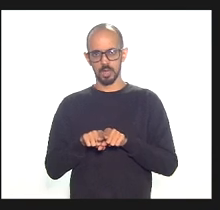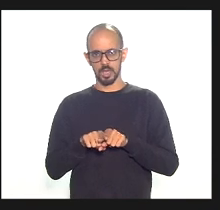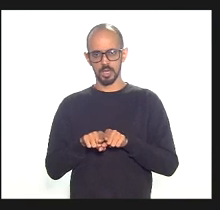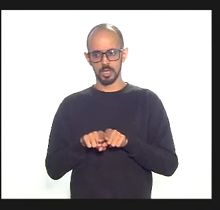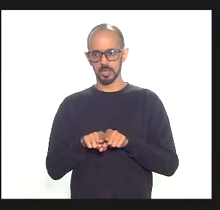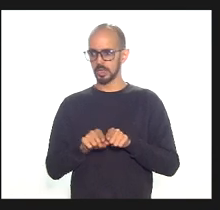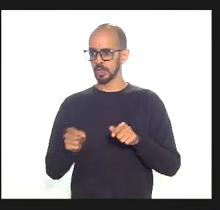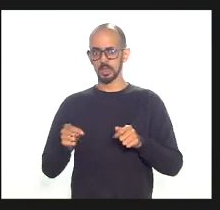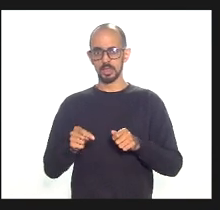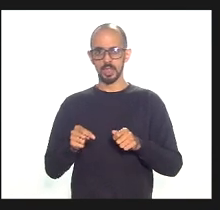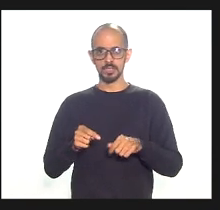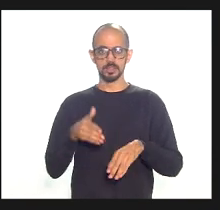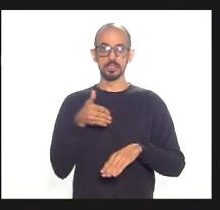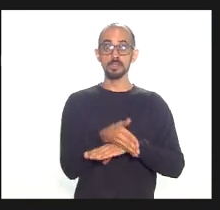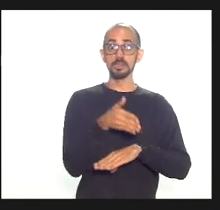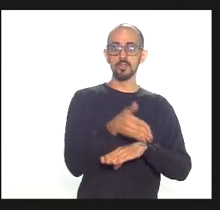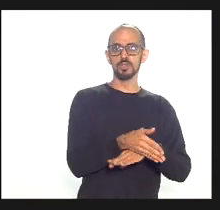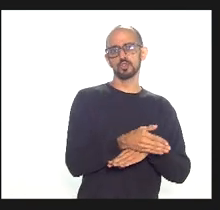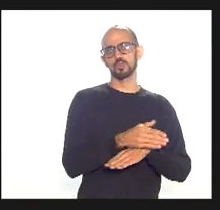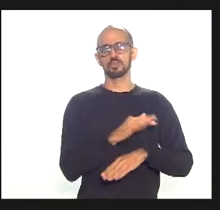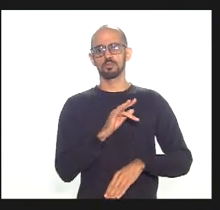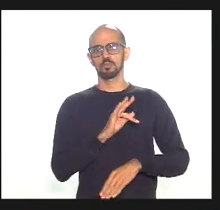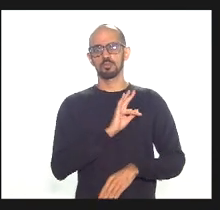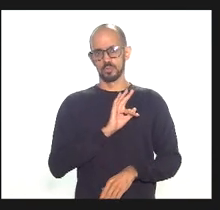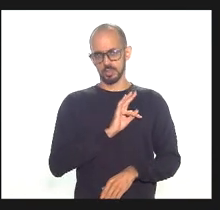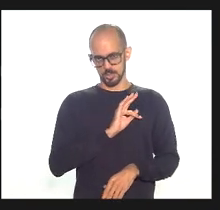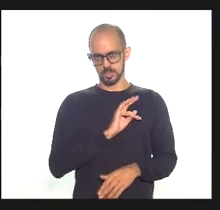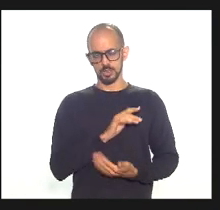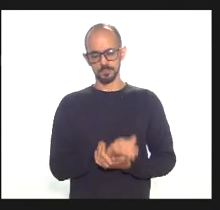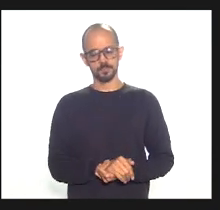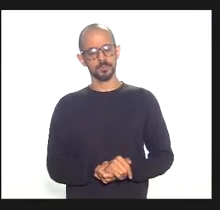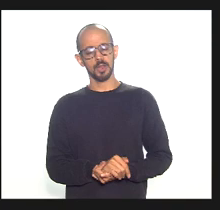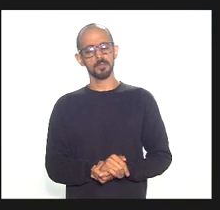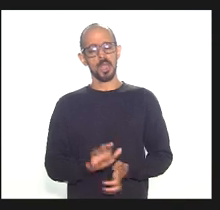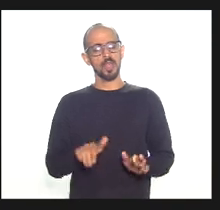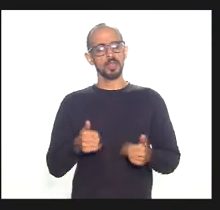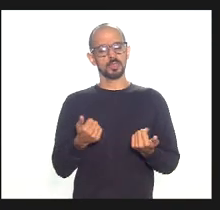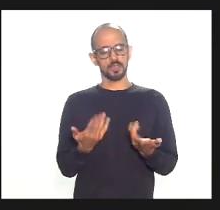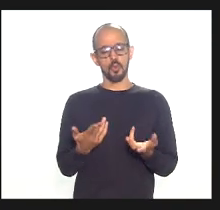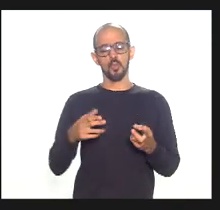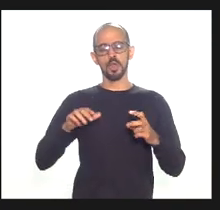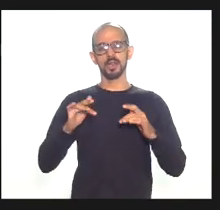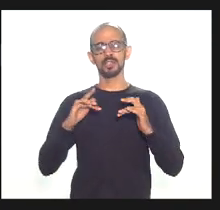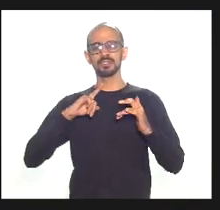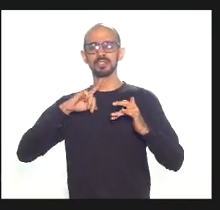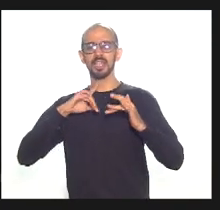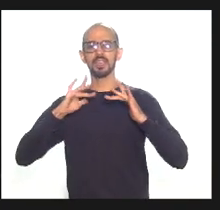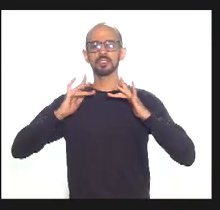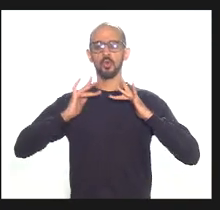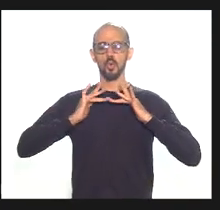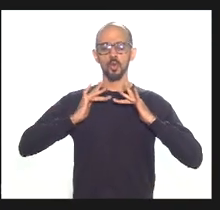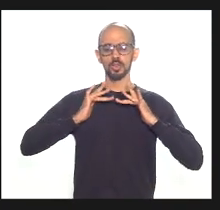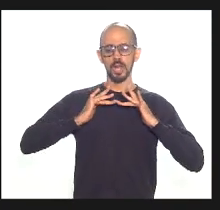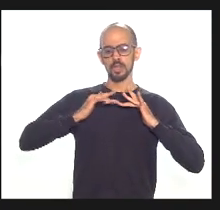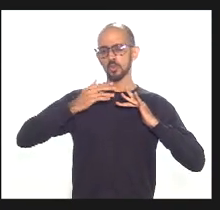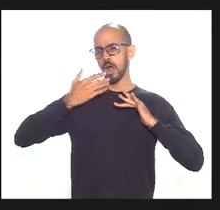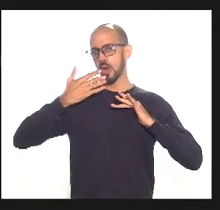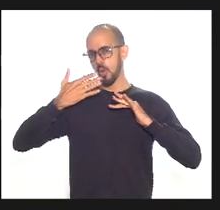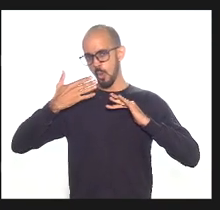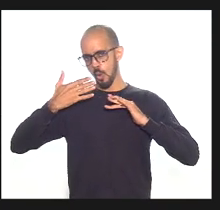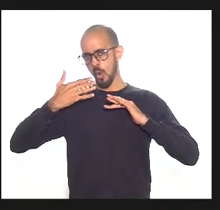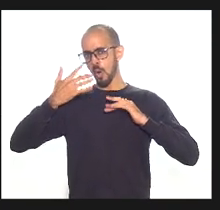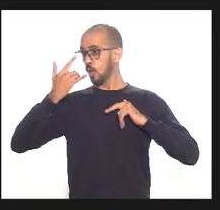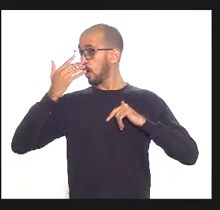essa discriminação geralmente vem relacionada à sua raça, à sua cor, à sua orientação sexual,